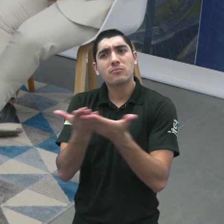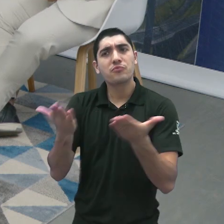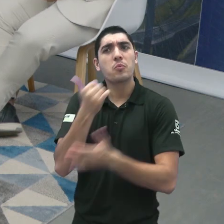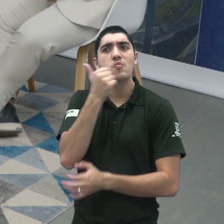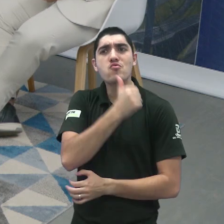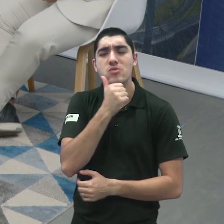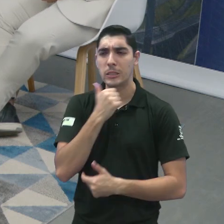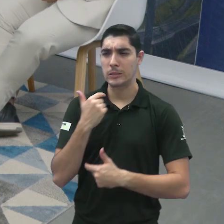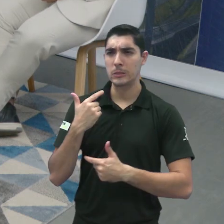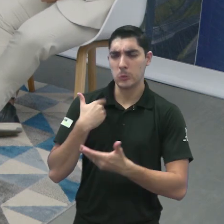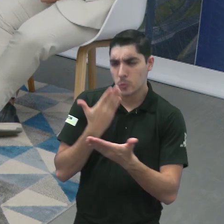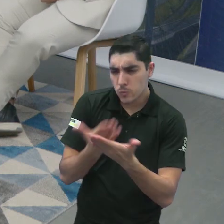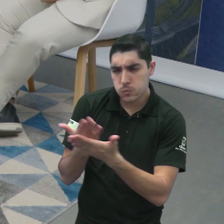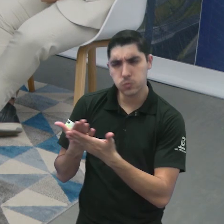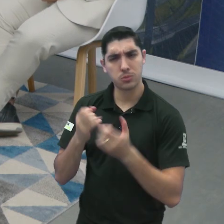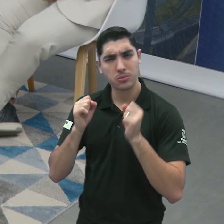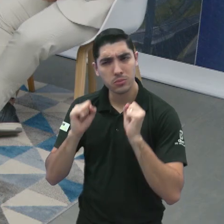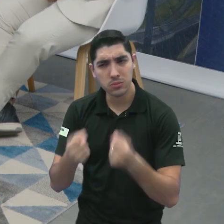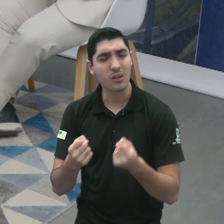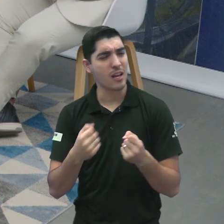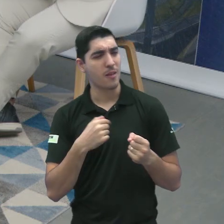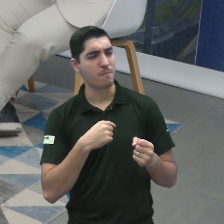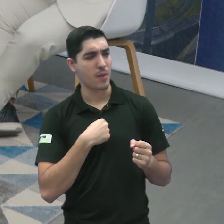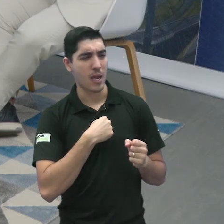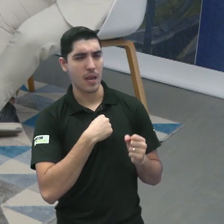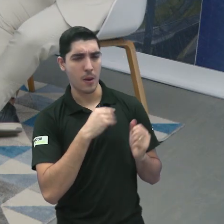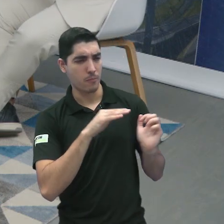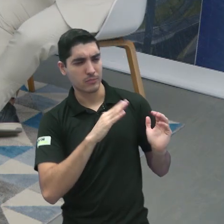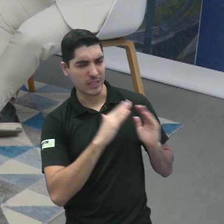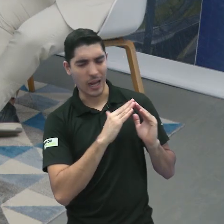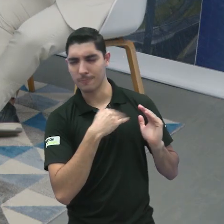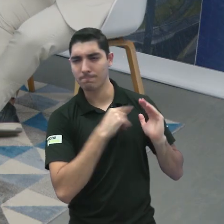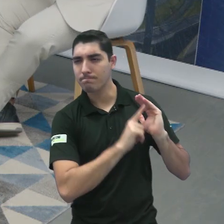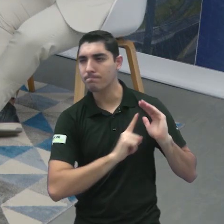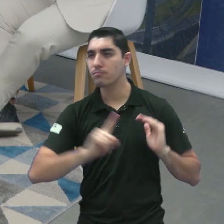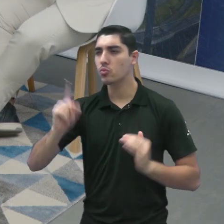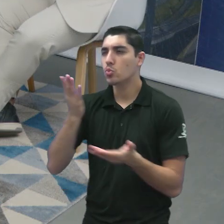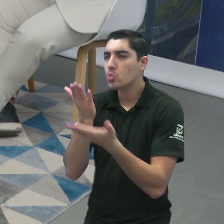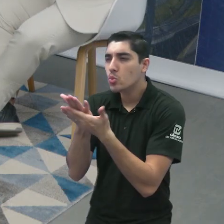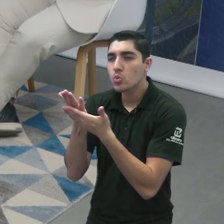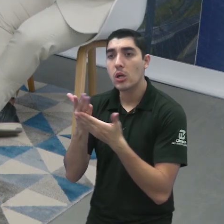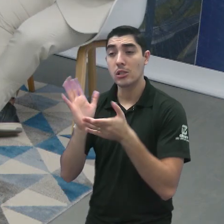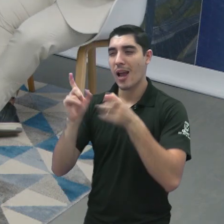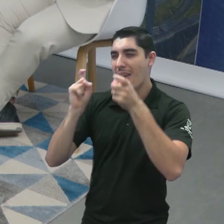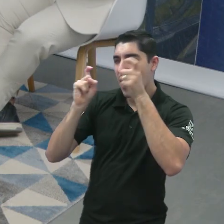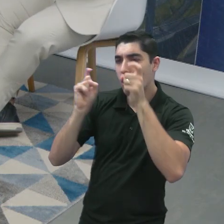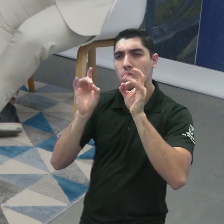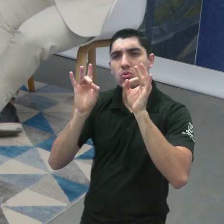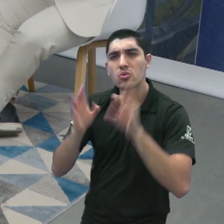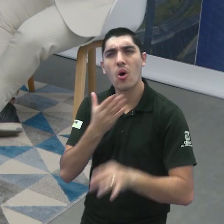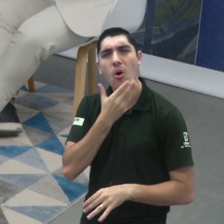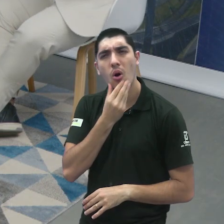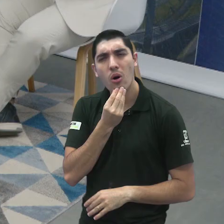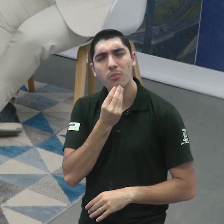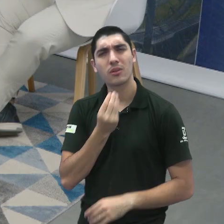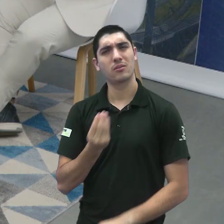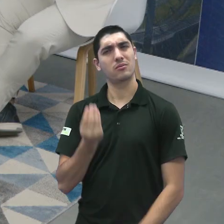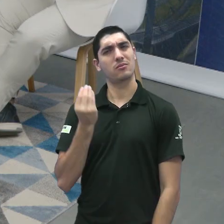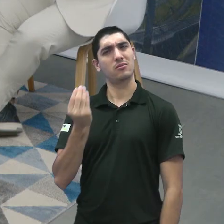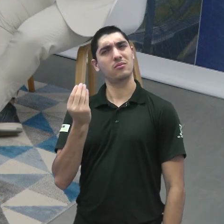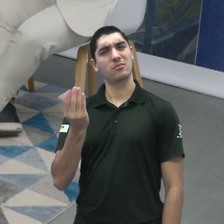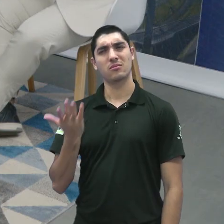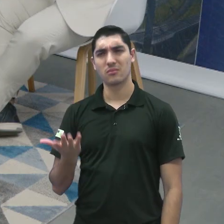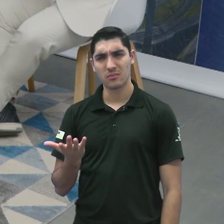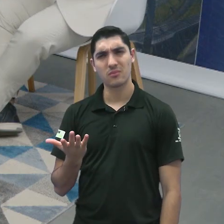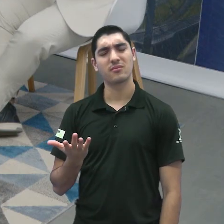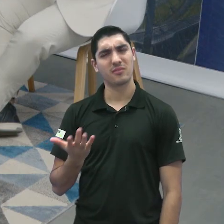vocês, mulheres que estão ali estudando, deixaram seus países e acontecer isso. Ter uma reunião, reunir só um grupo de homens. Que coisa